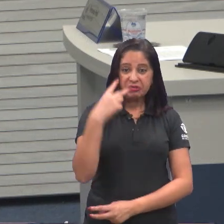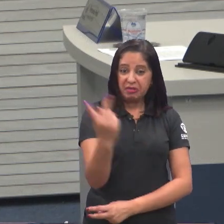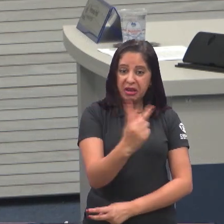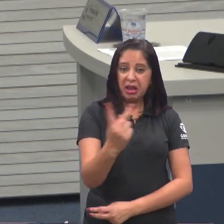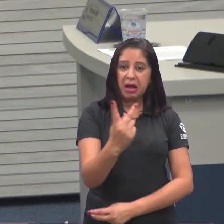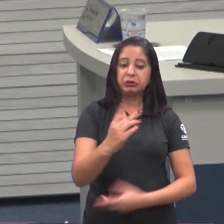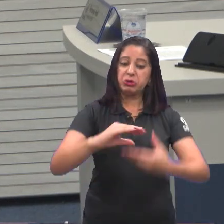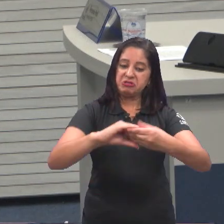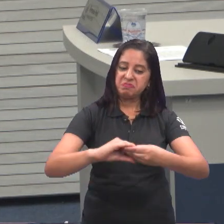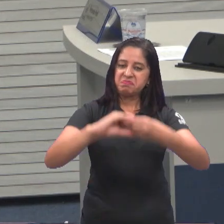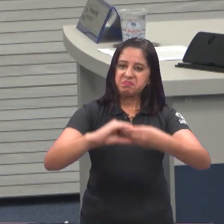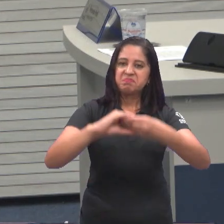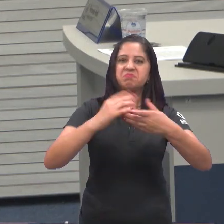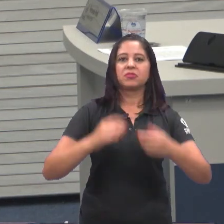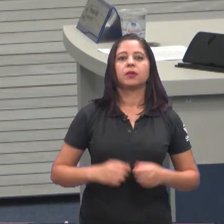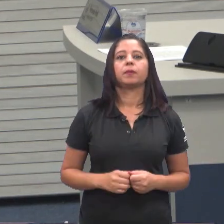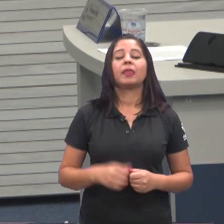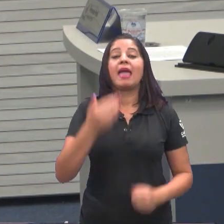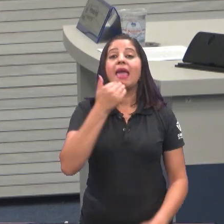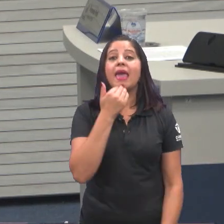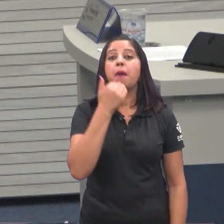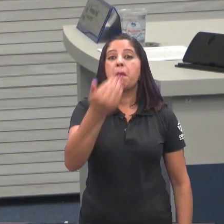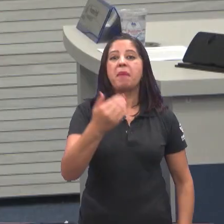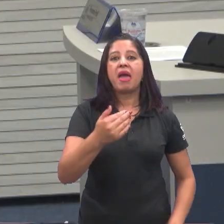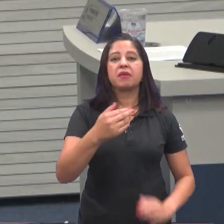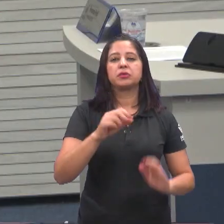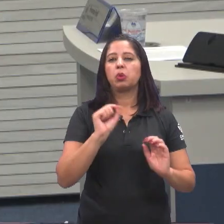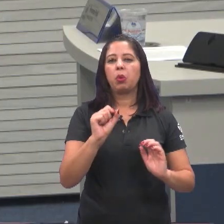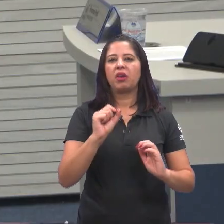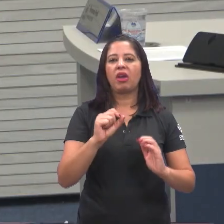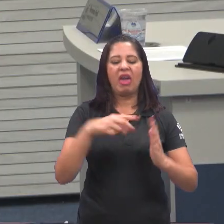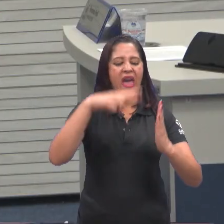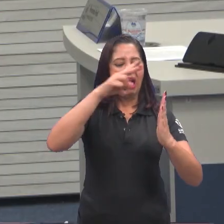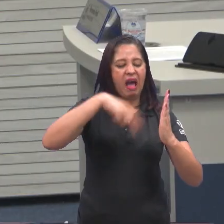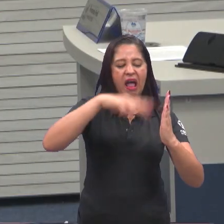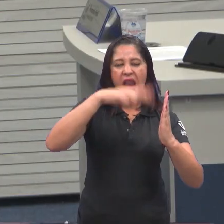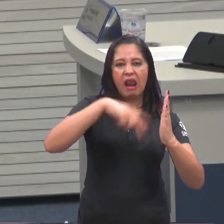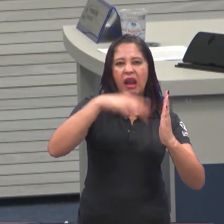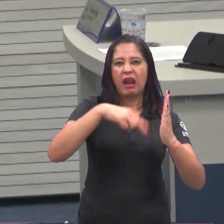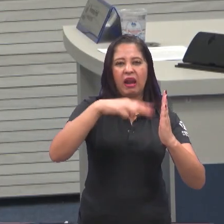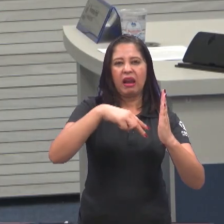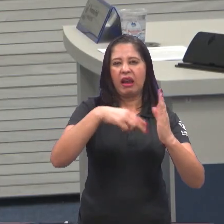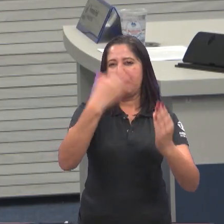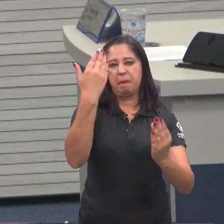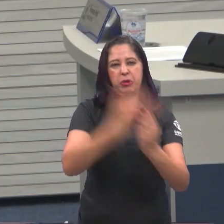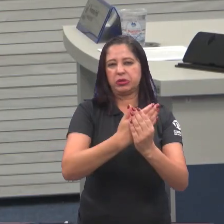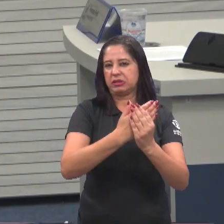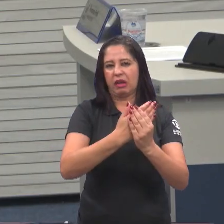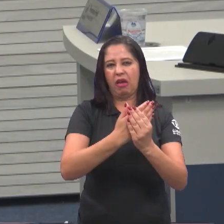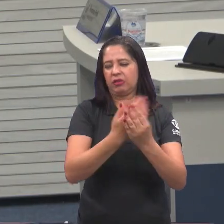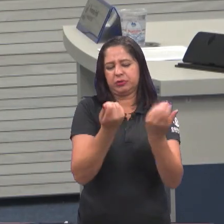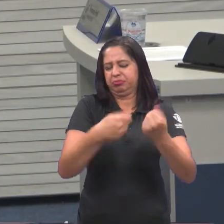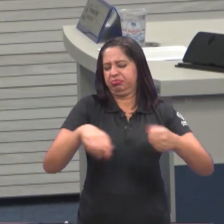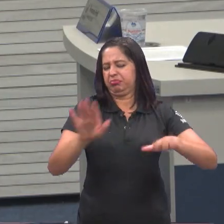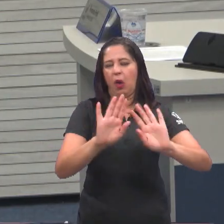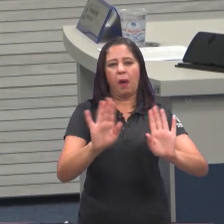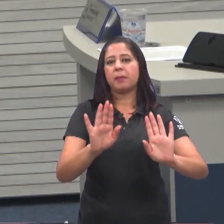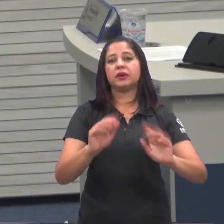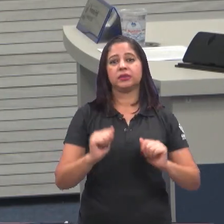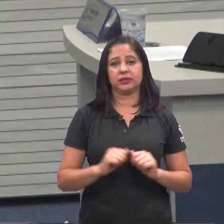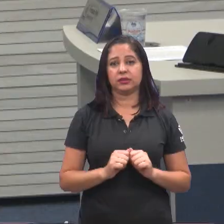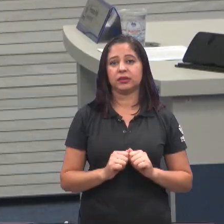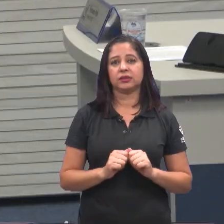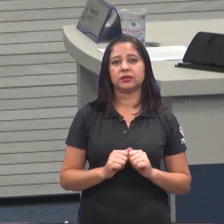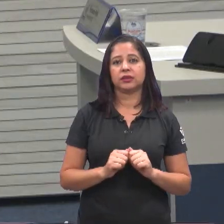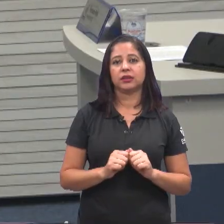Solicito, senhor presidente, a supressão da leitura de todos os processos da pauta por serem de conhecimento de todos os vereadores e solicito,